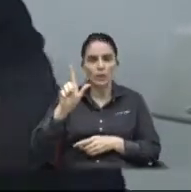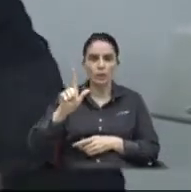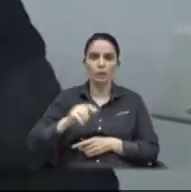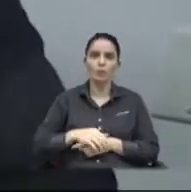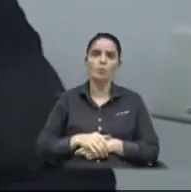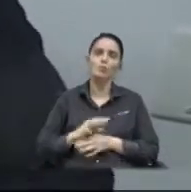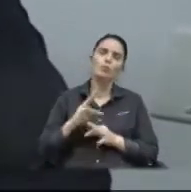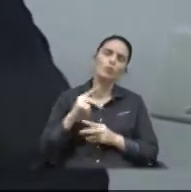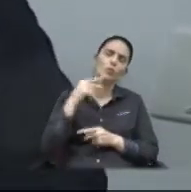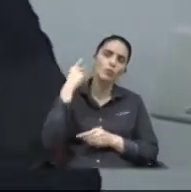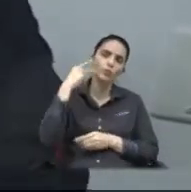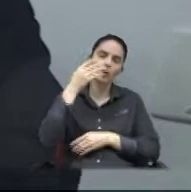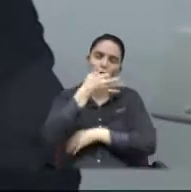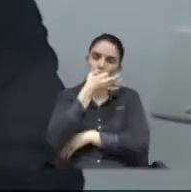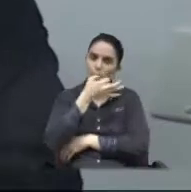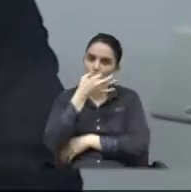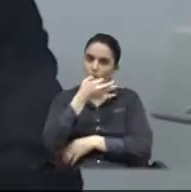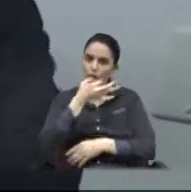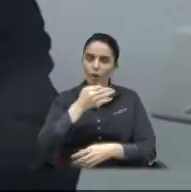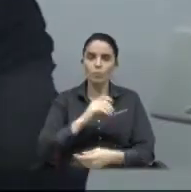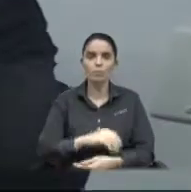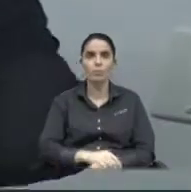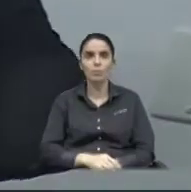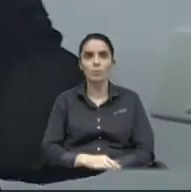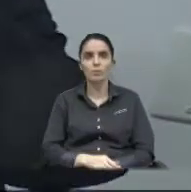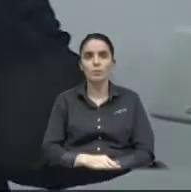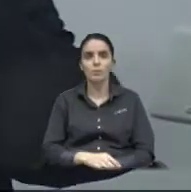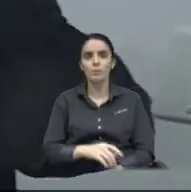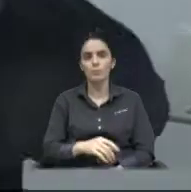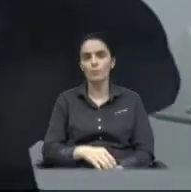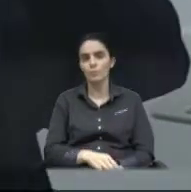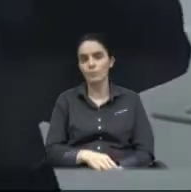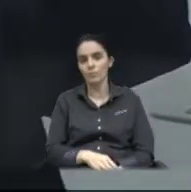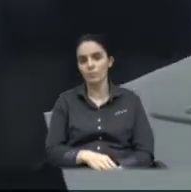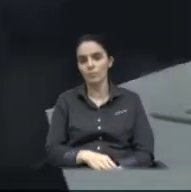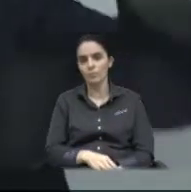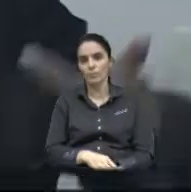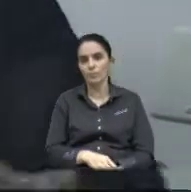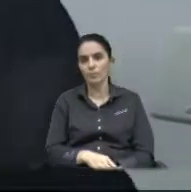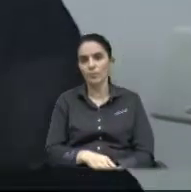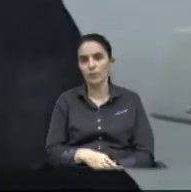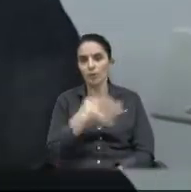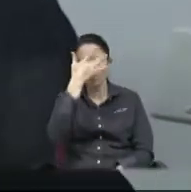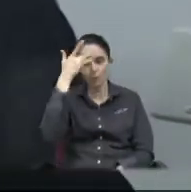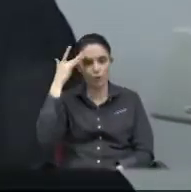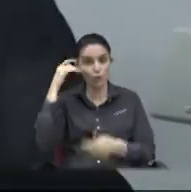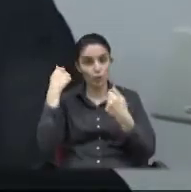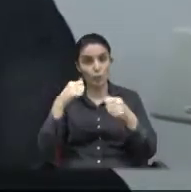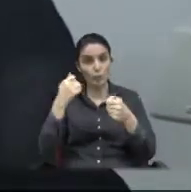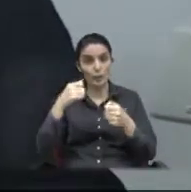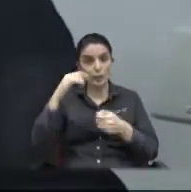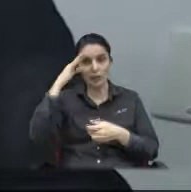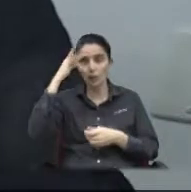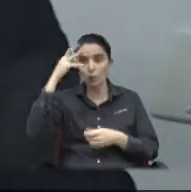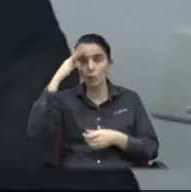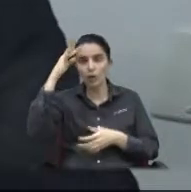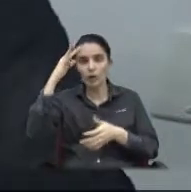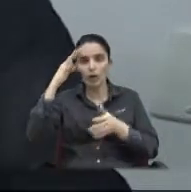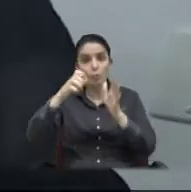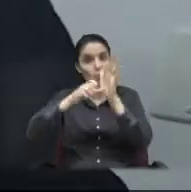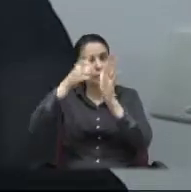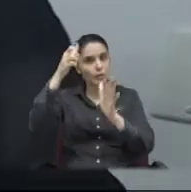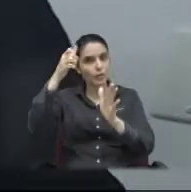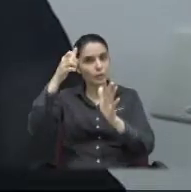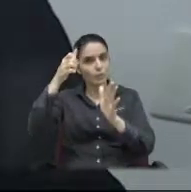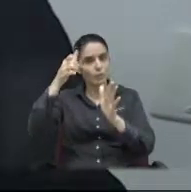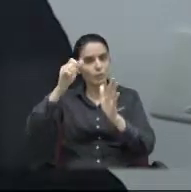falando que ninguém conquistar alguma coisa se ela não tiver um sonho e eu fiquei imaginando um sonho da